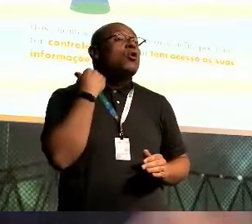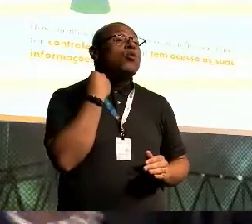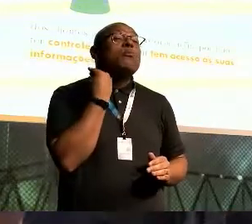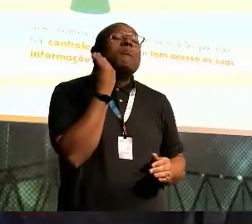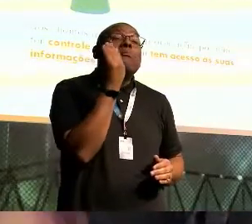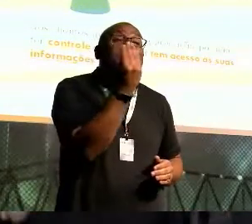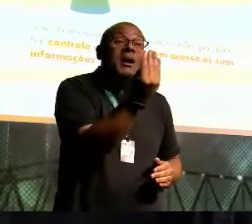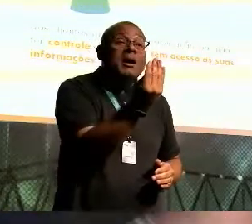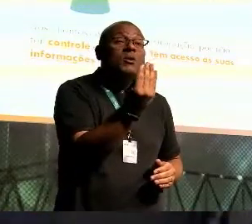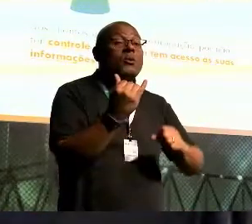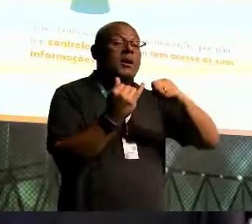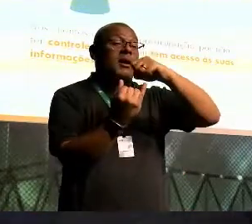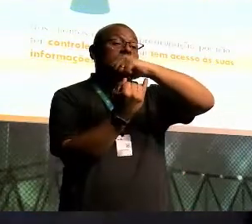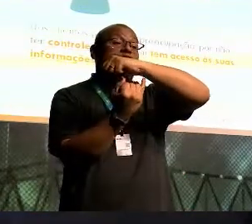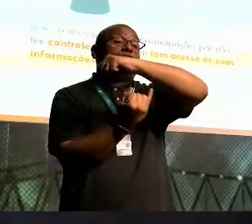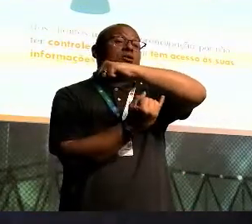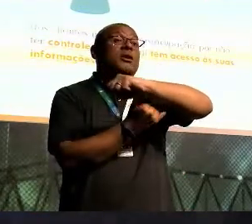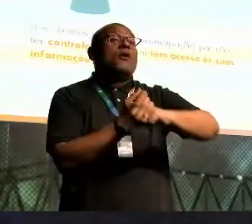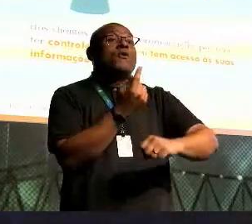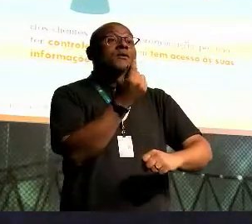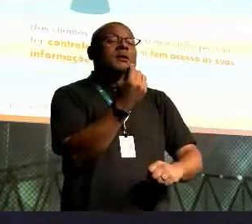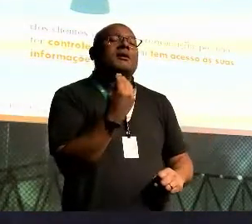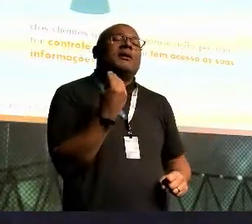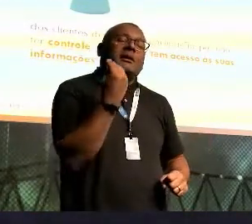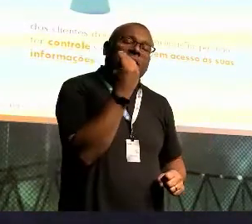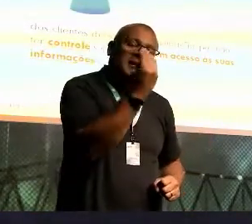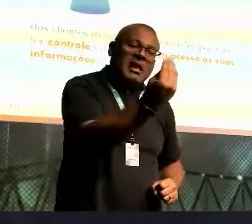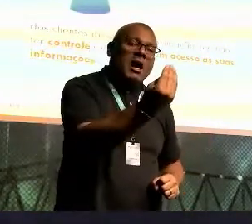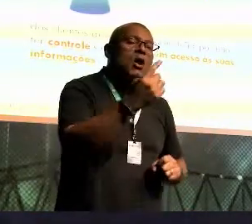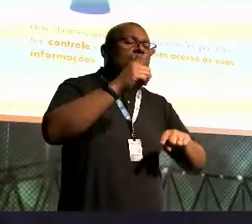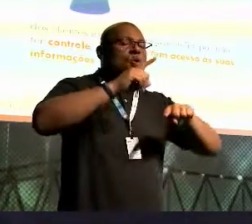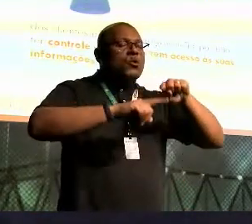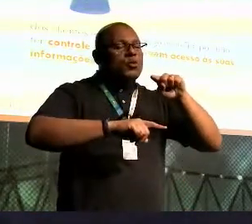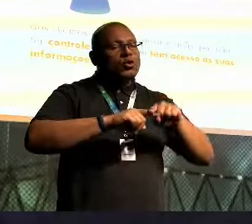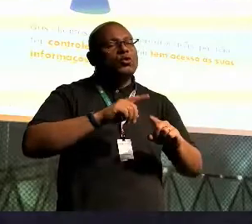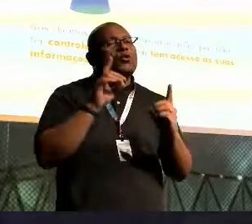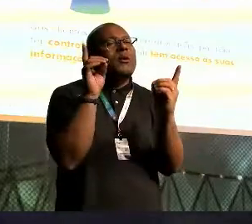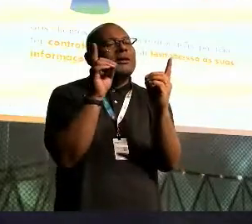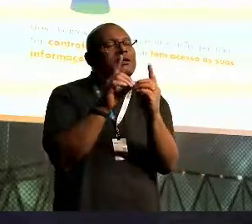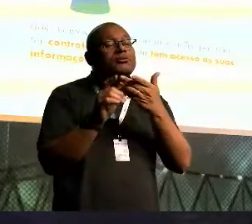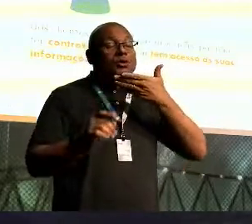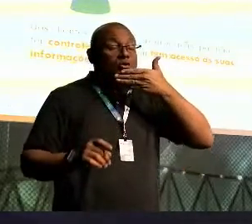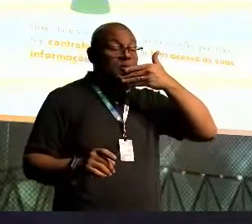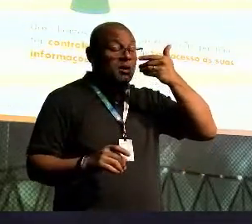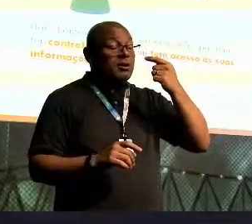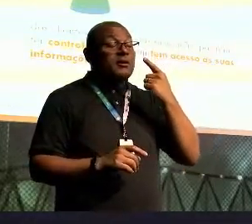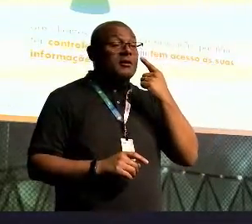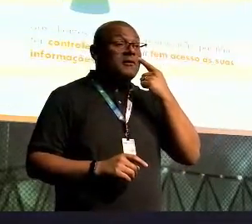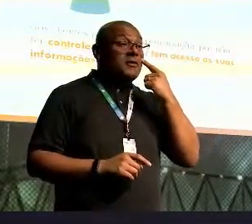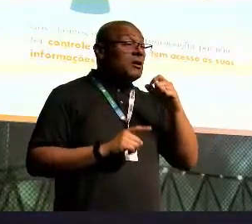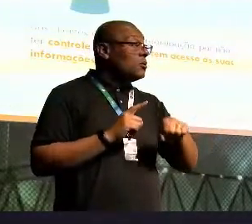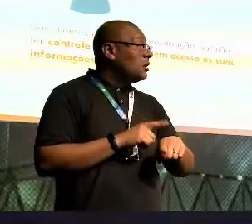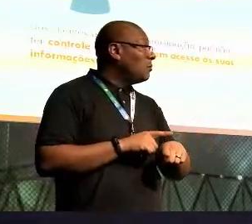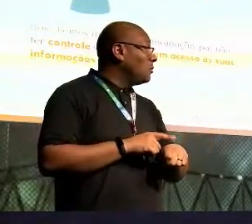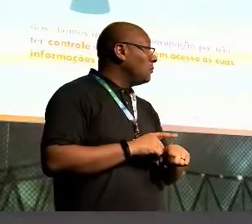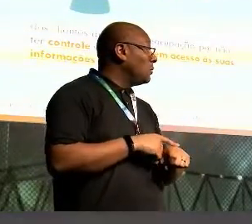instituição financeira conseguir oferecer um produto e serviço melhor para aquele usuário. Deixa eu ver como é que eu estou de